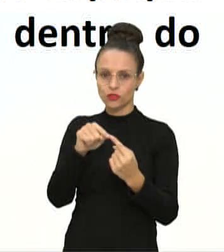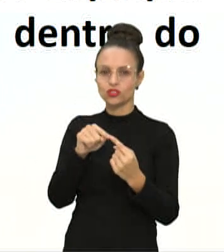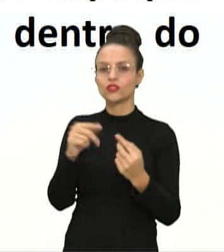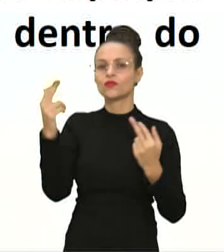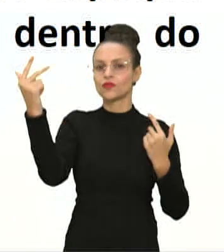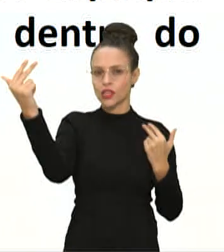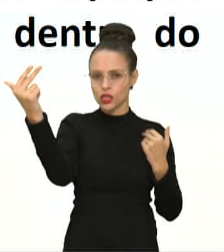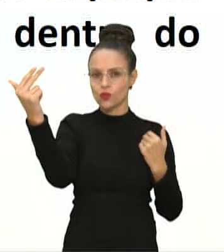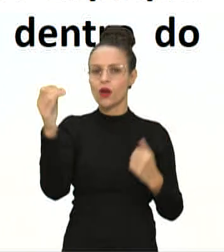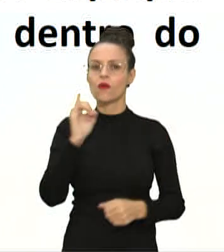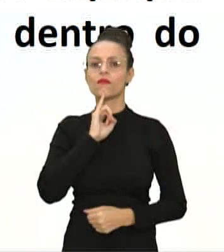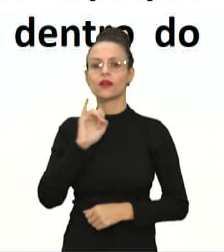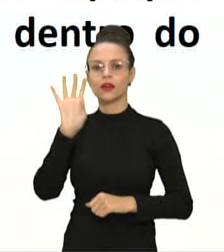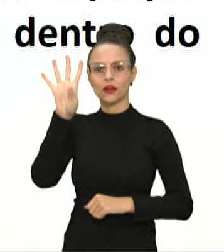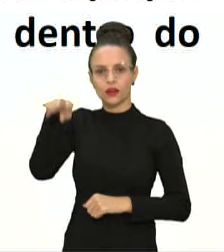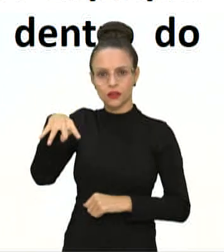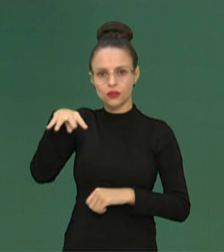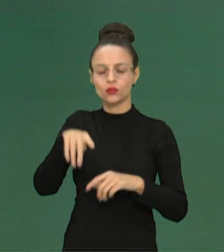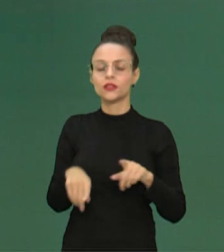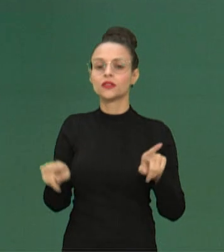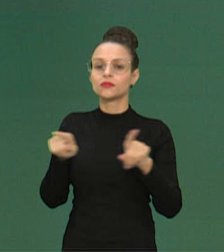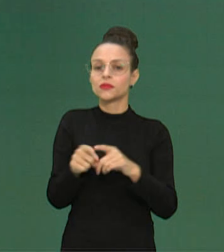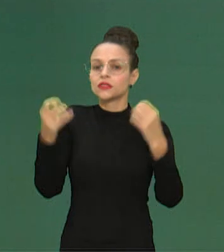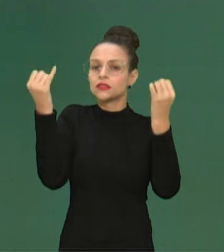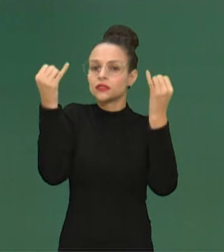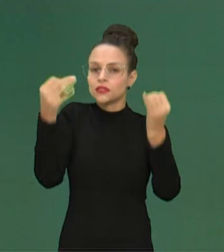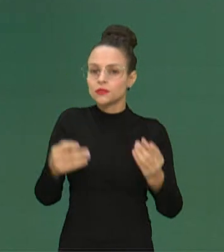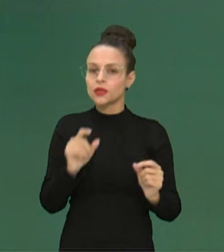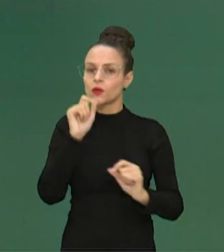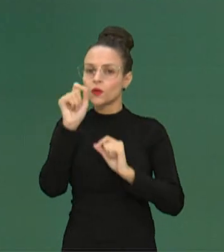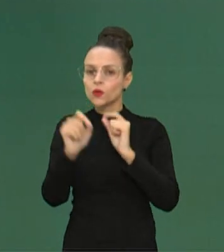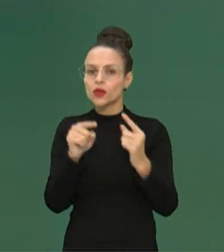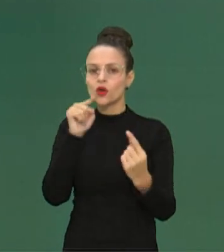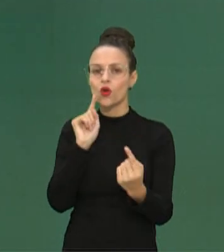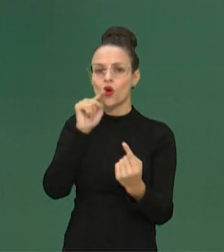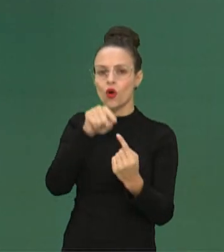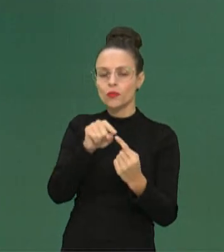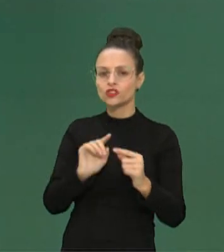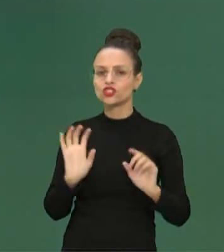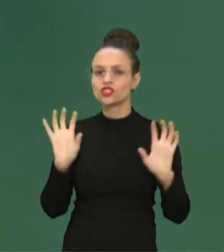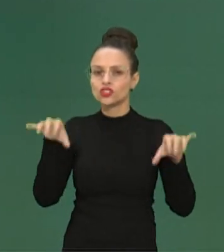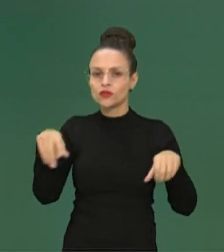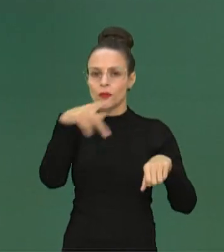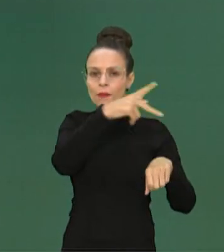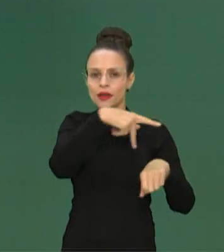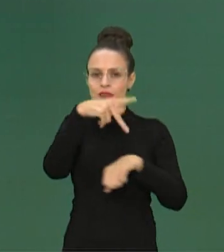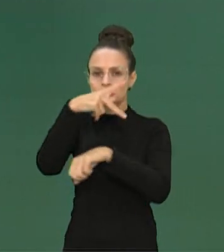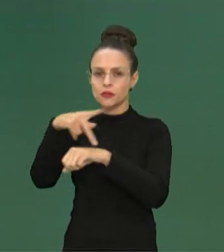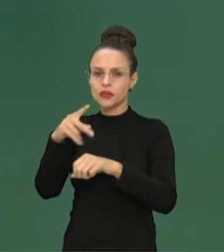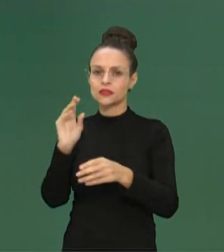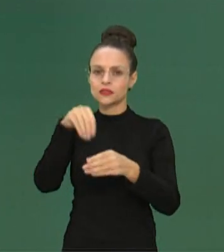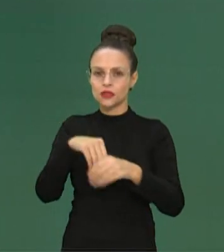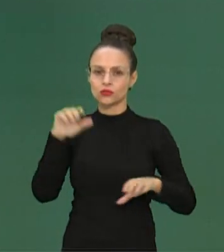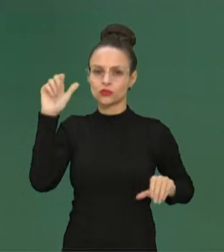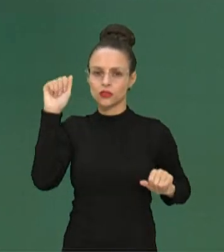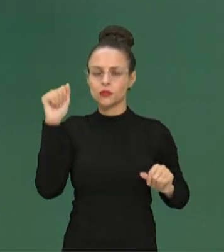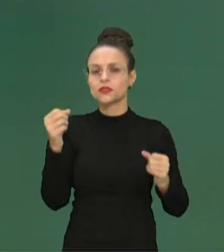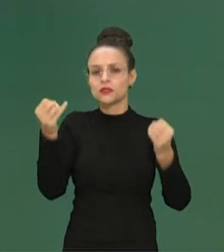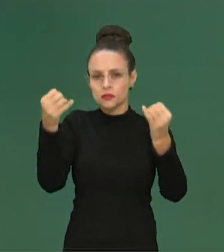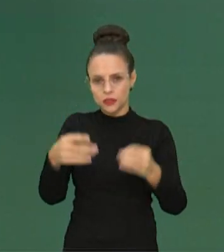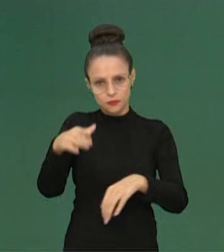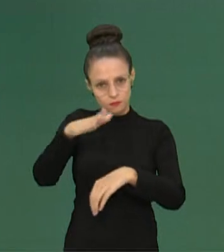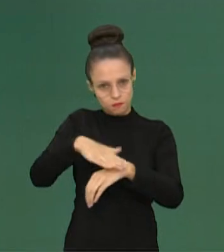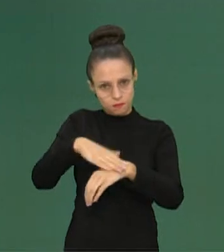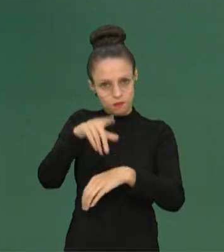aos catalães. Explique quais são os objetivos desses dois territórios dentro do espanhol. Sua